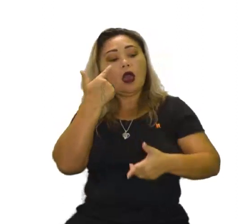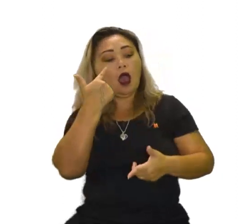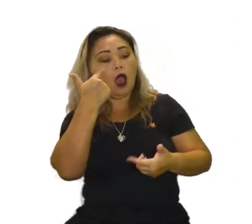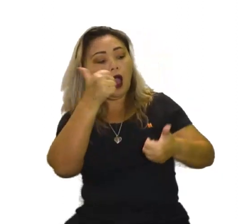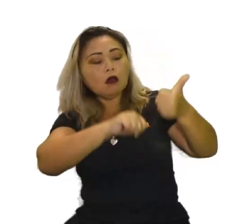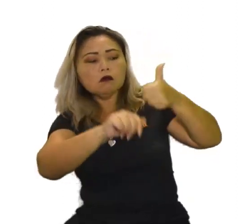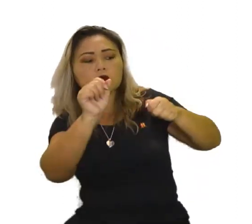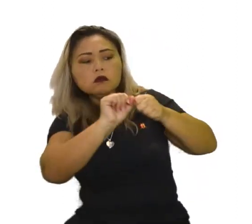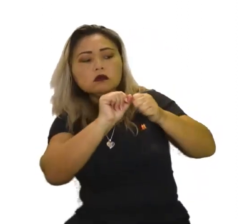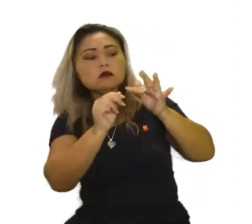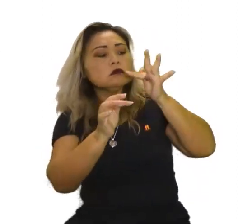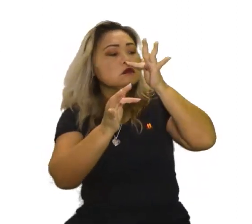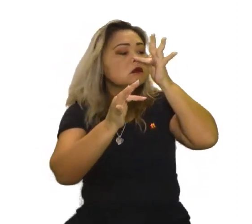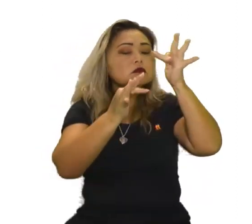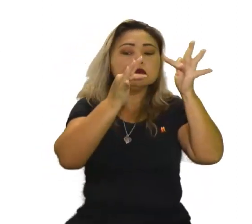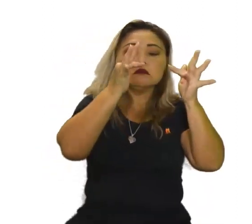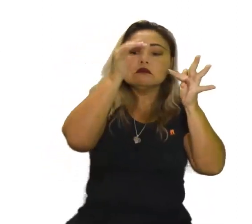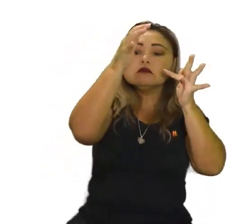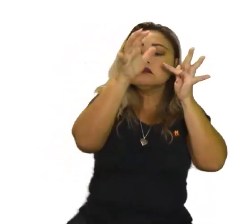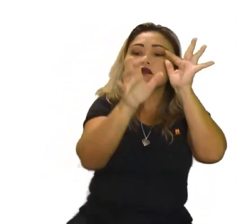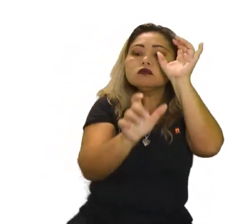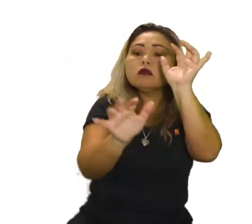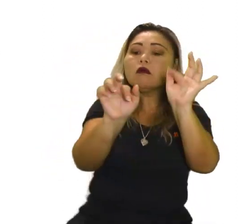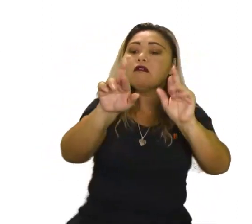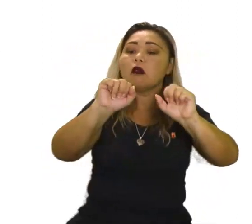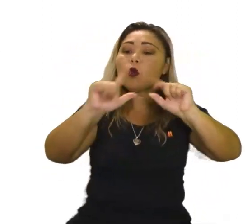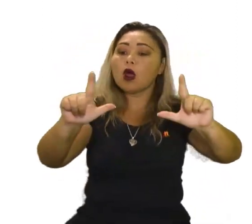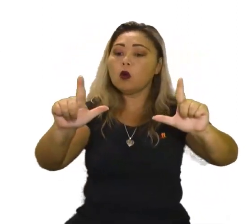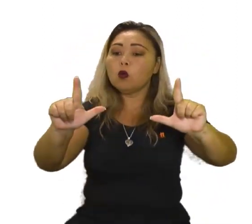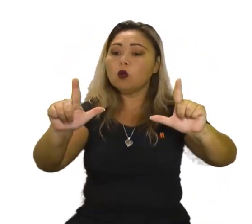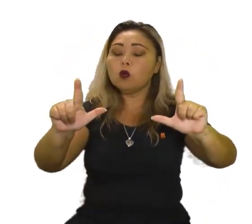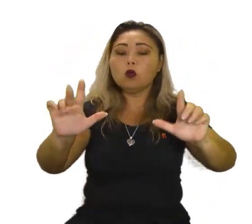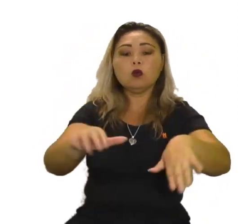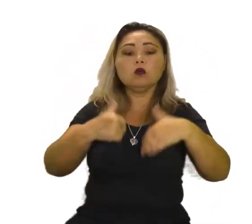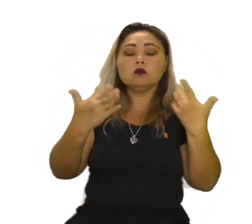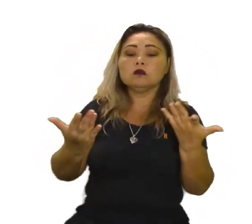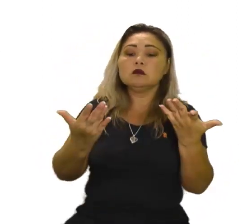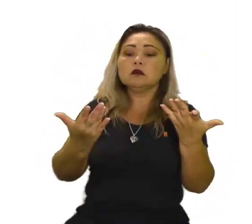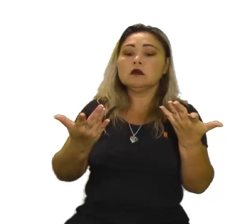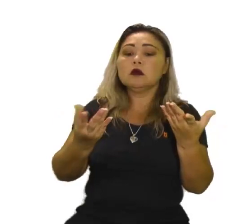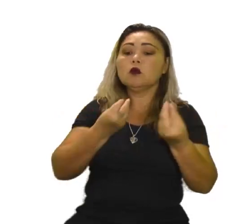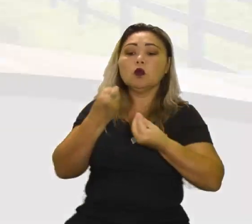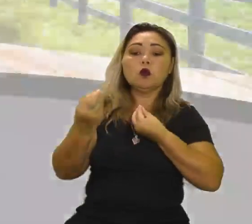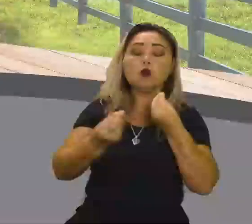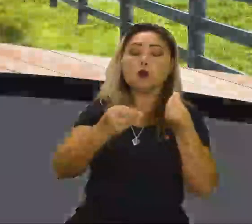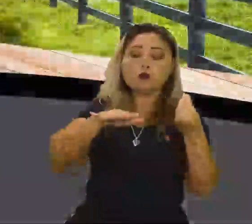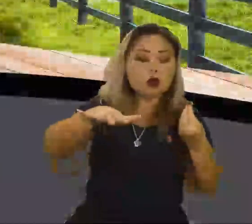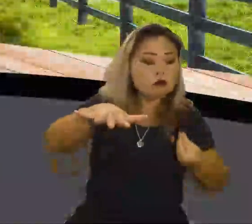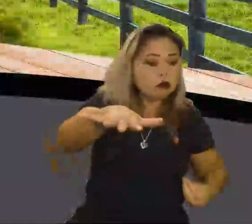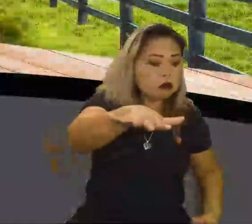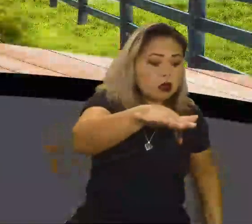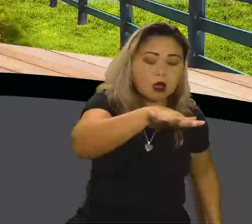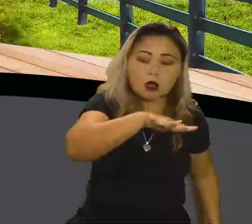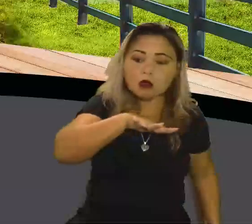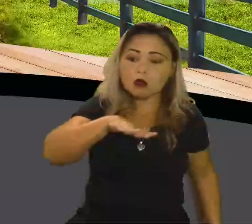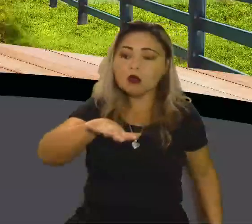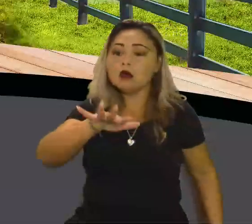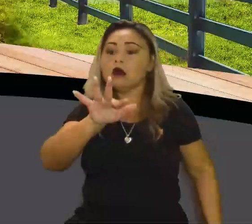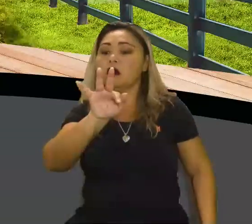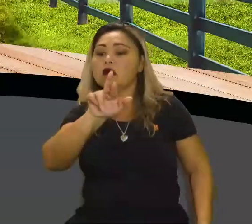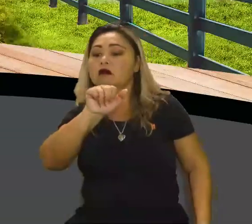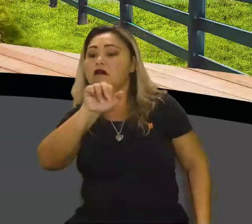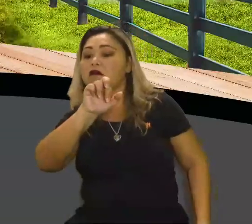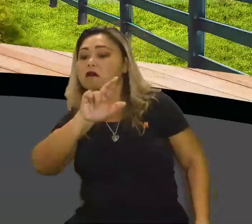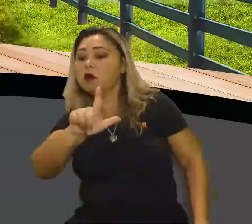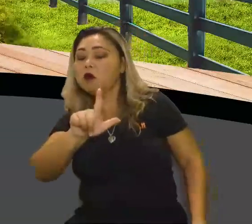de todas as localidades florais. Meus queridos, fazer o levantamento de todas as localidades